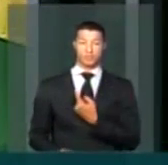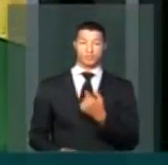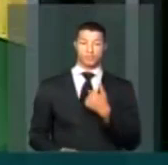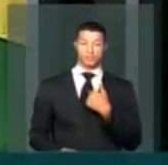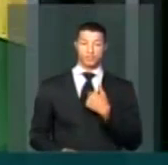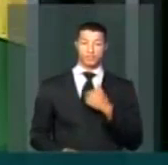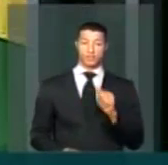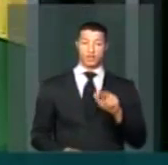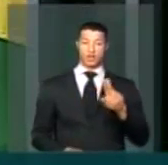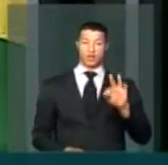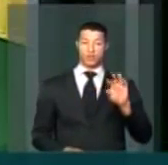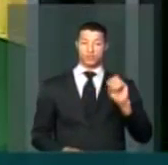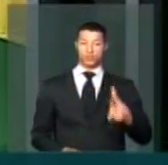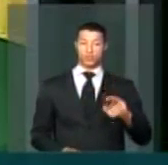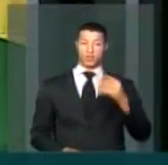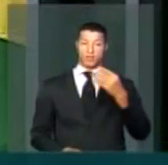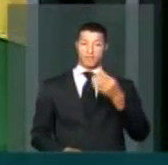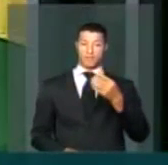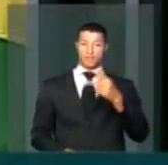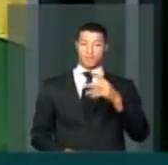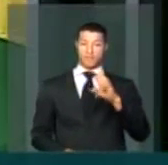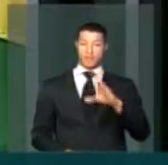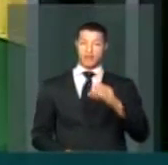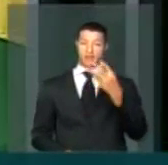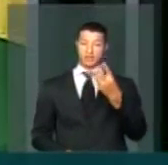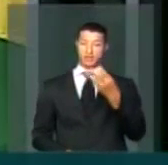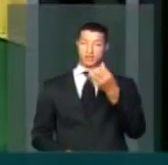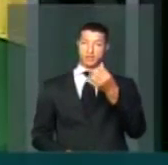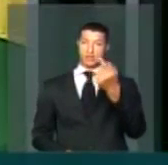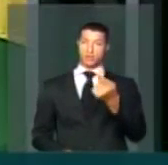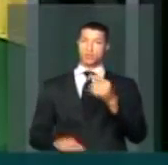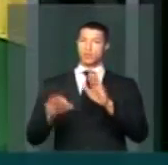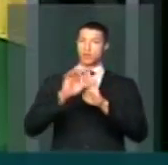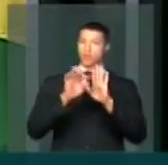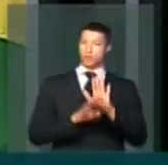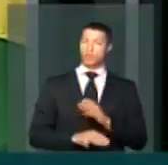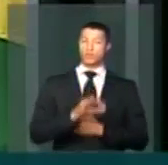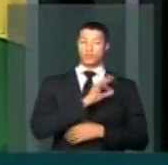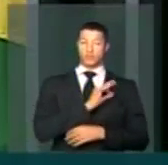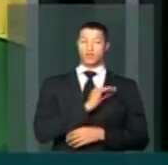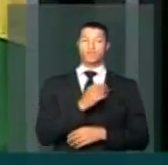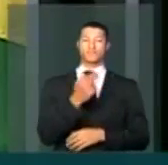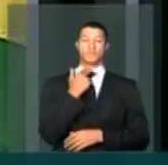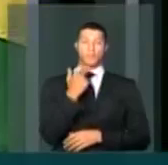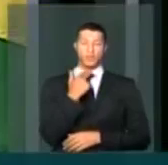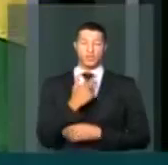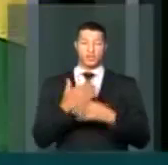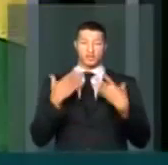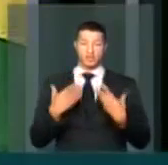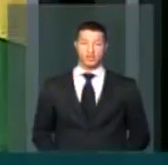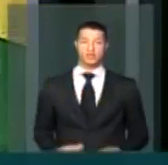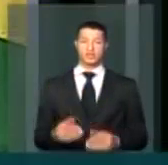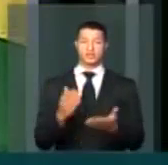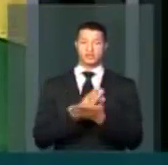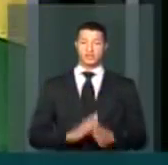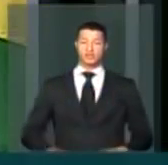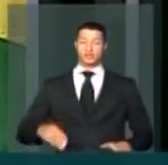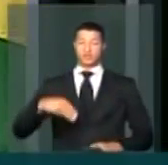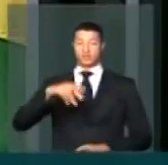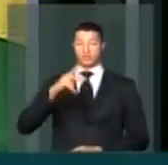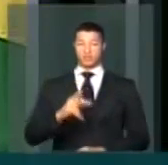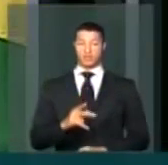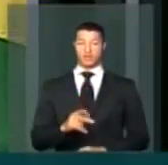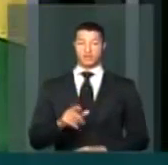eu, como autor da PEC 361, que cria a reestruturação da Polícia Federal, não poderia acatar essa